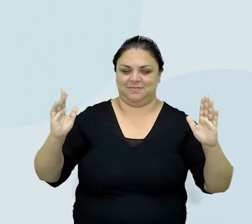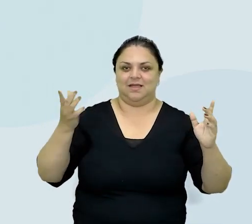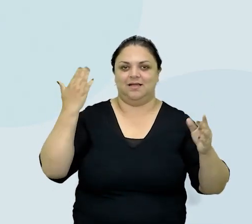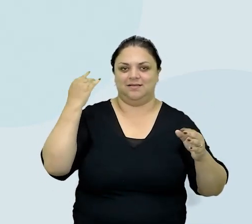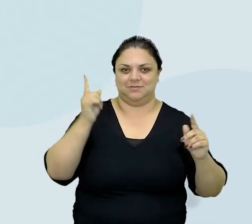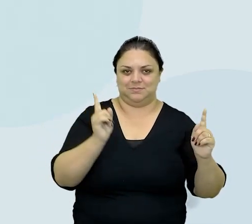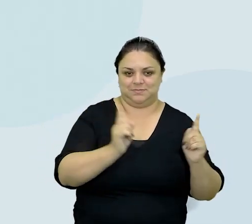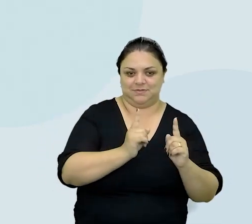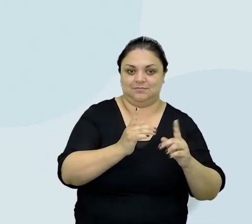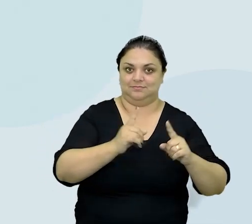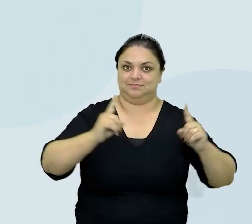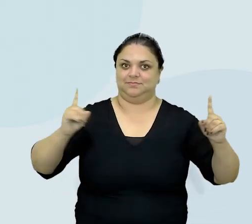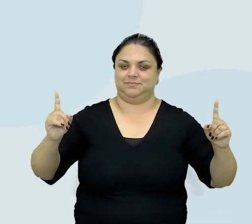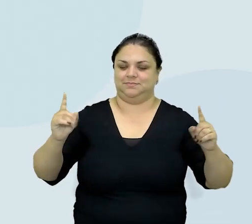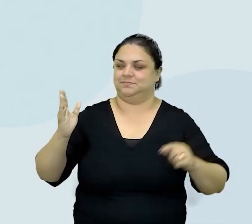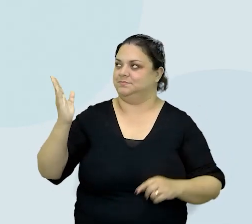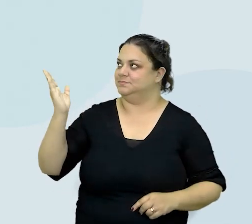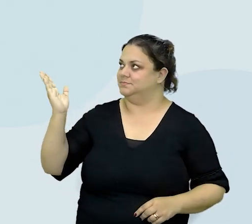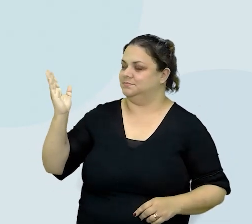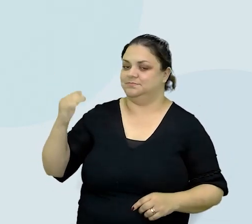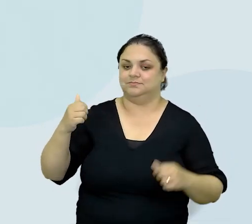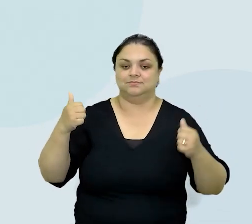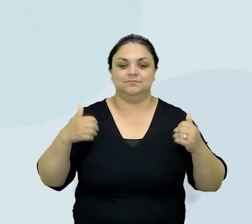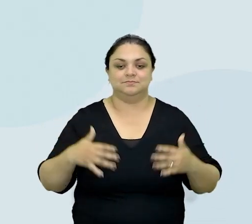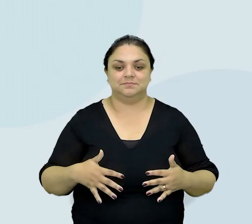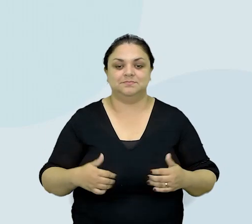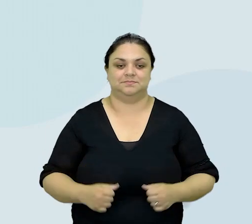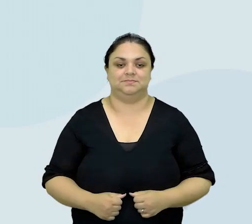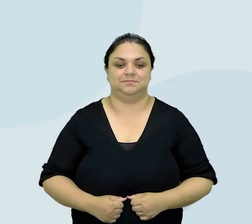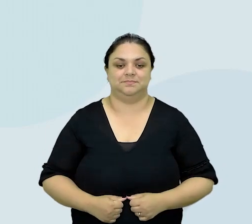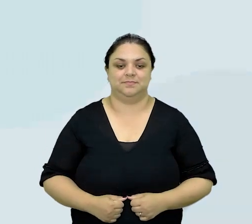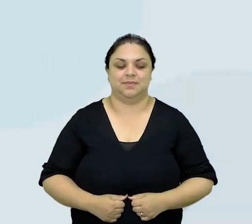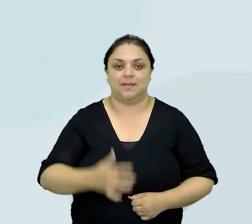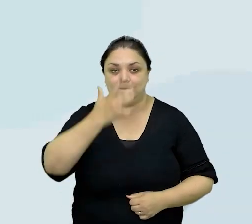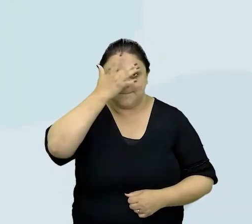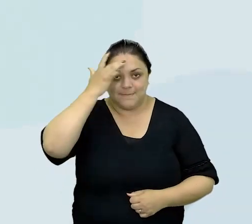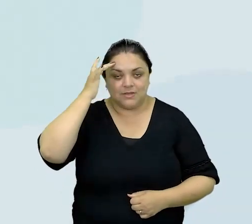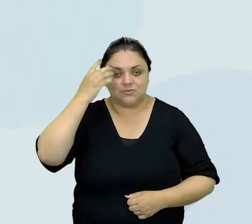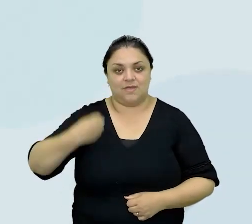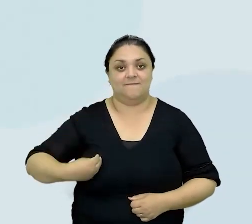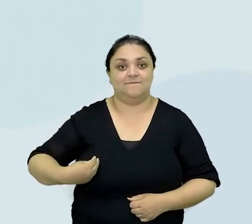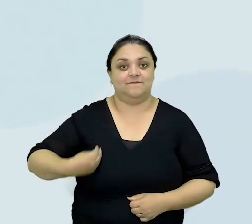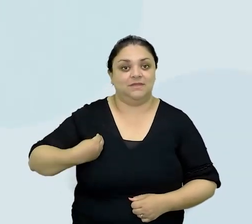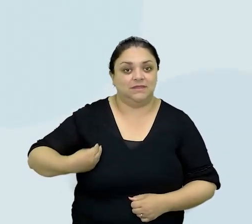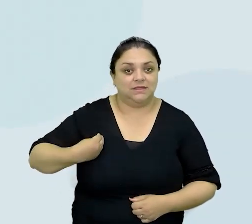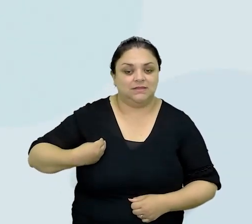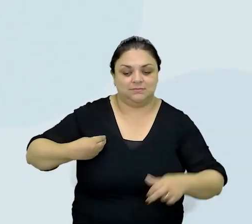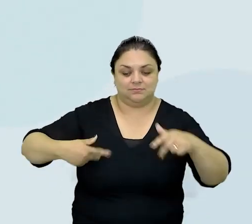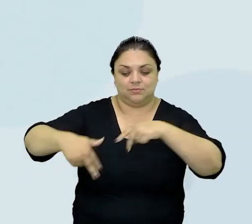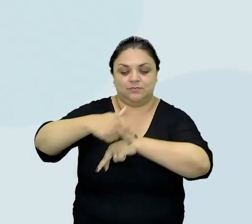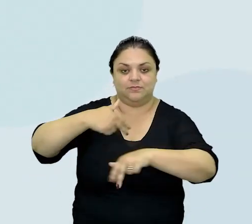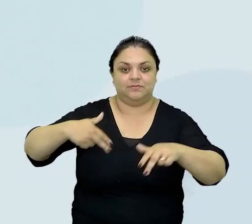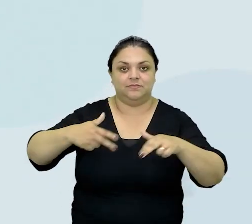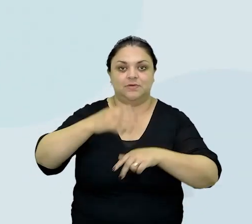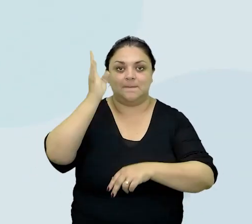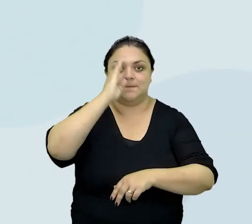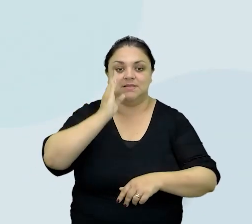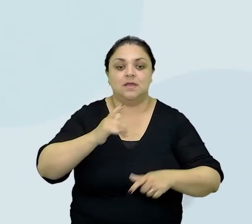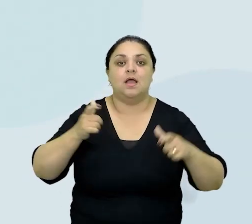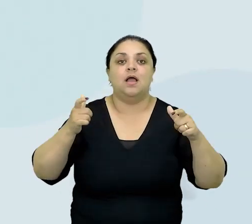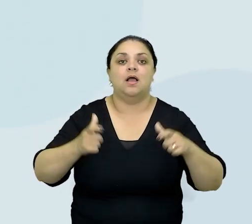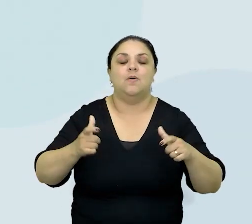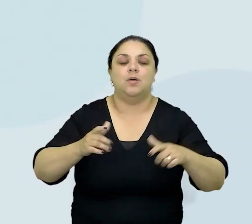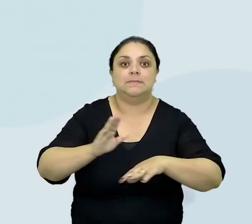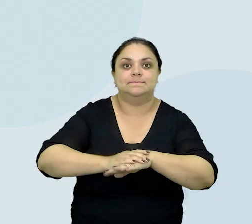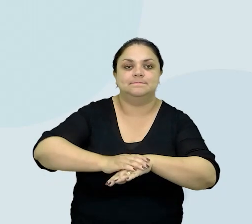estava aparecendo aí na tela de vocês, que mostra a densidade de povoamento do Brasil. Então, olha